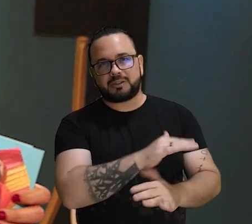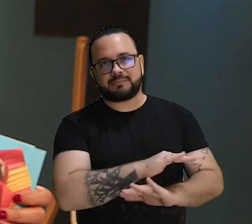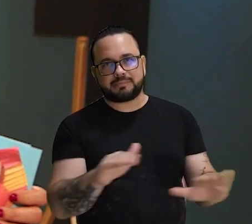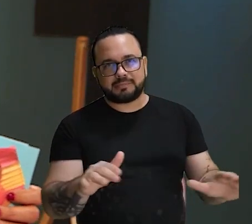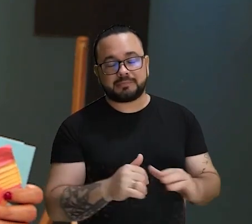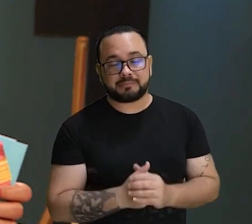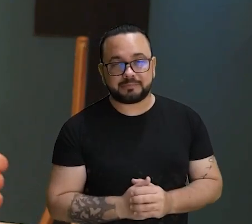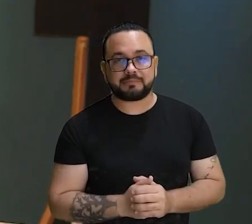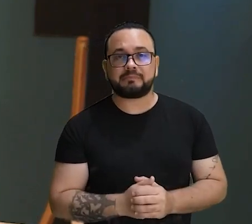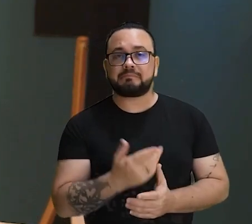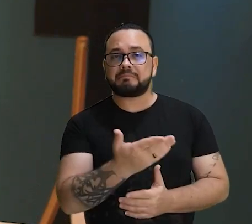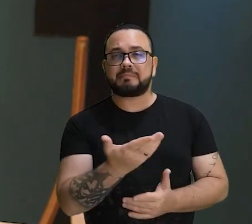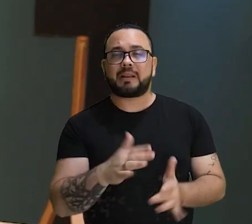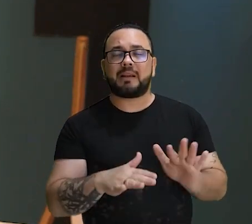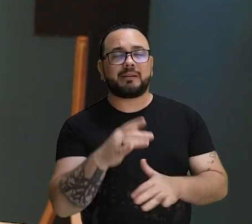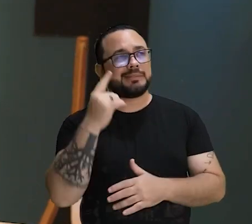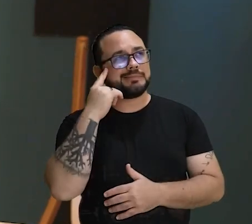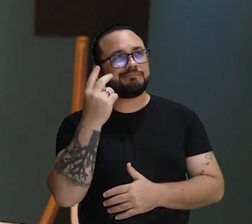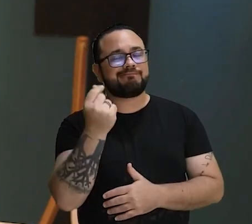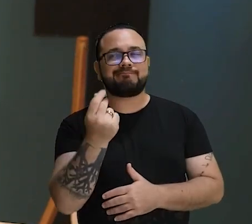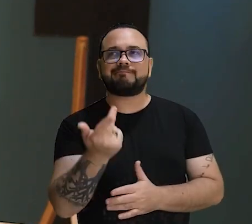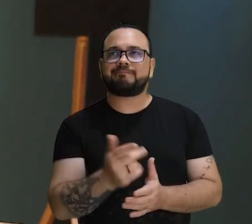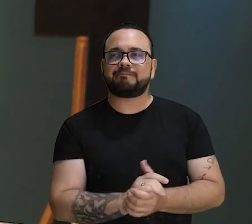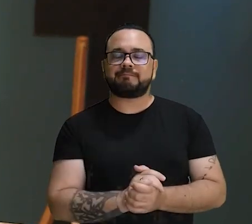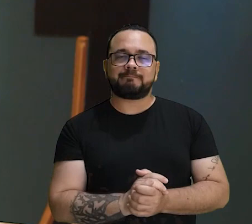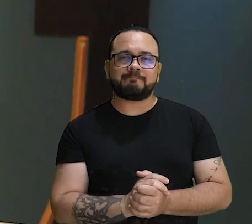bem, tem coisas que não sai. Então, assim, eu fico mais